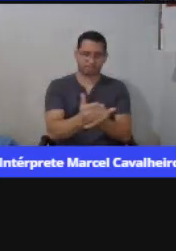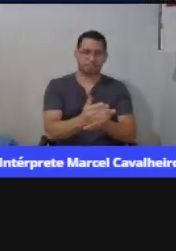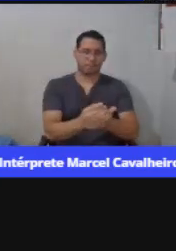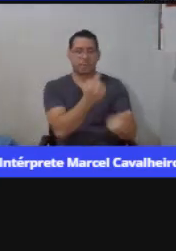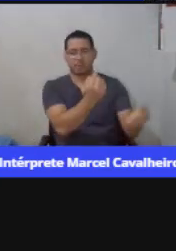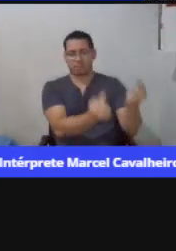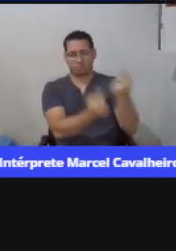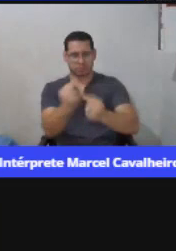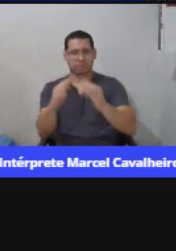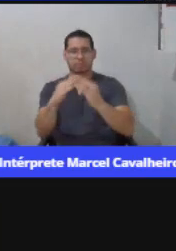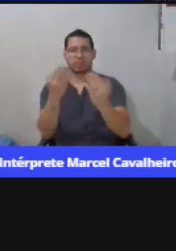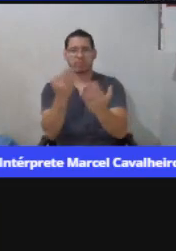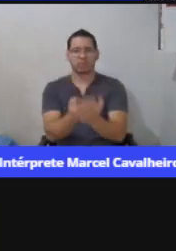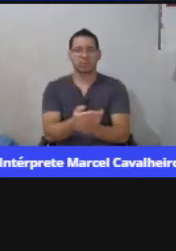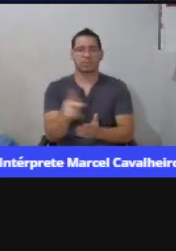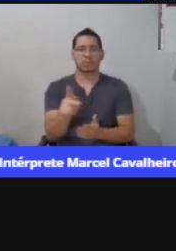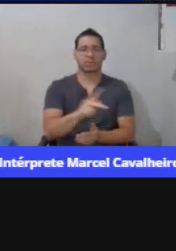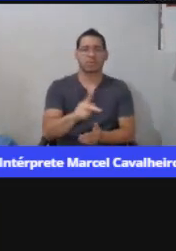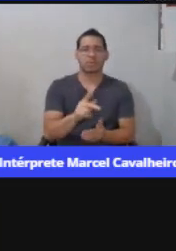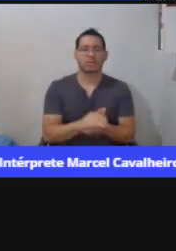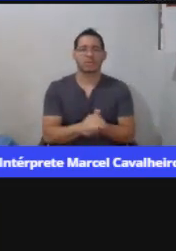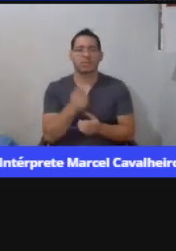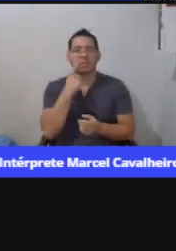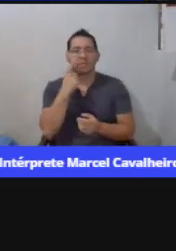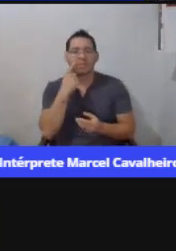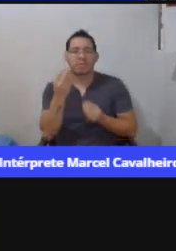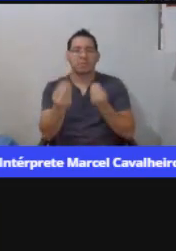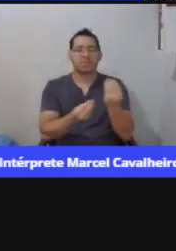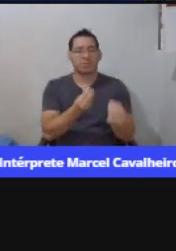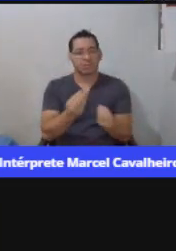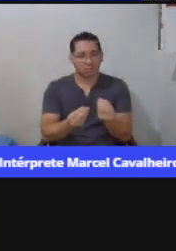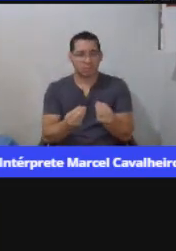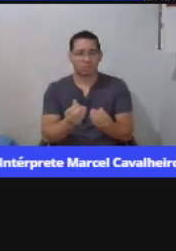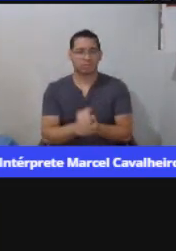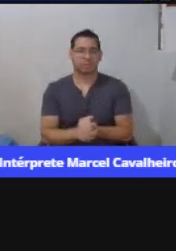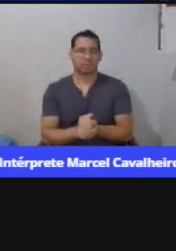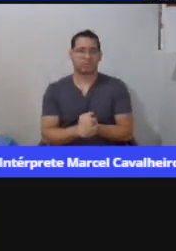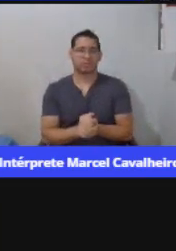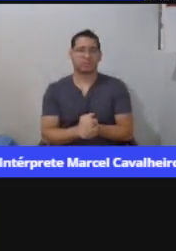análise dessas situações e ver quais as ações que eles vão